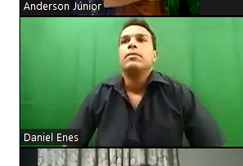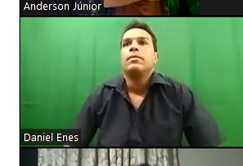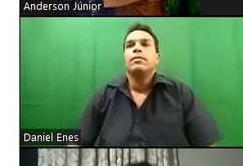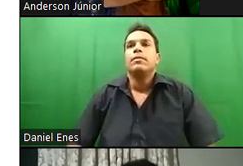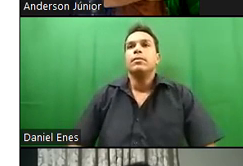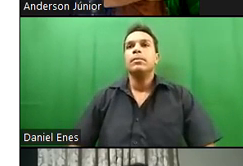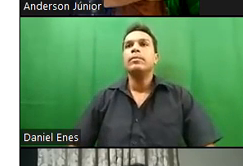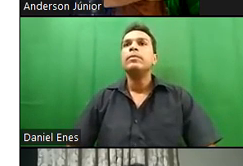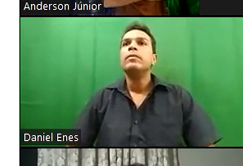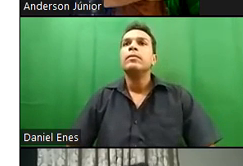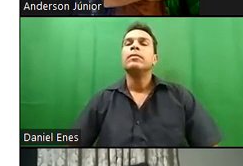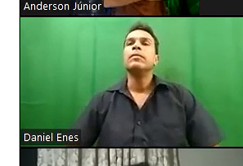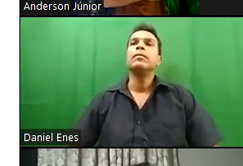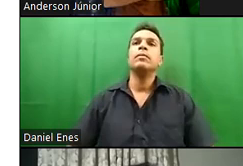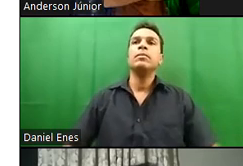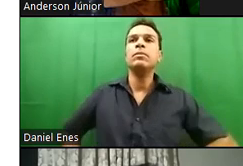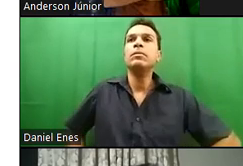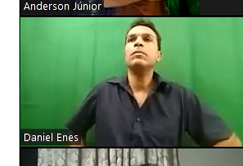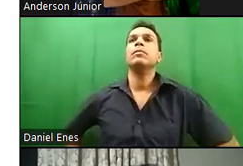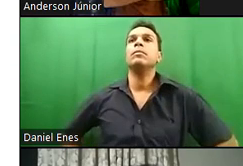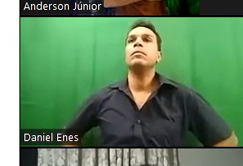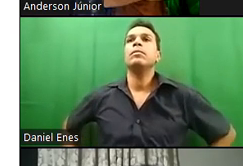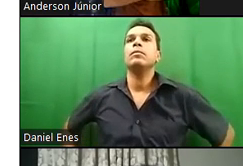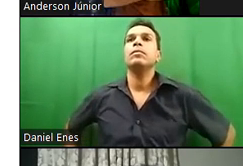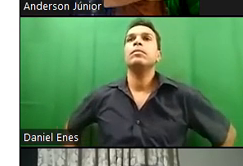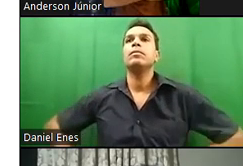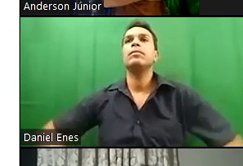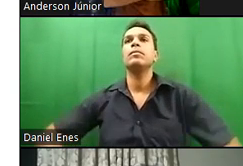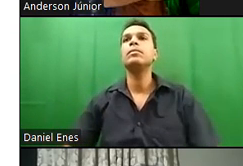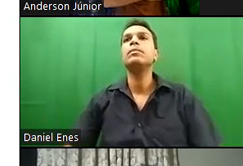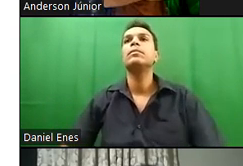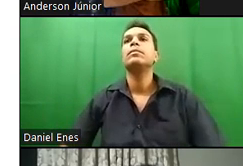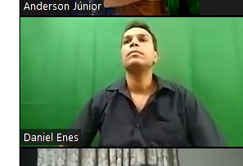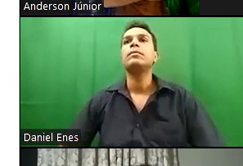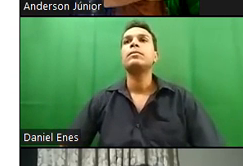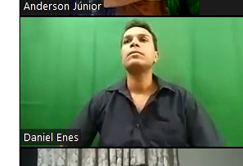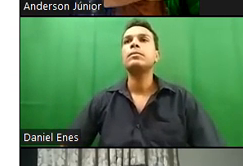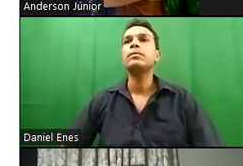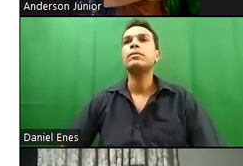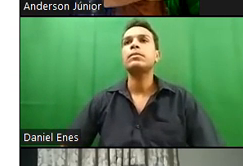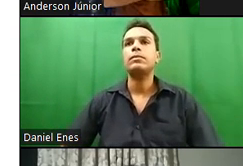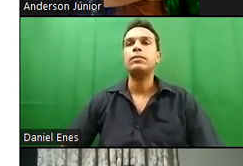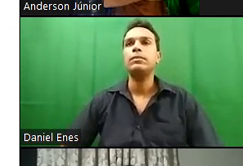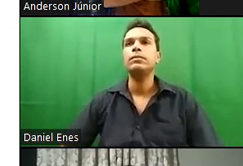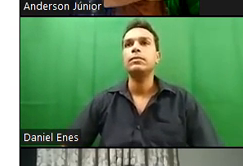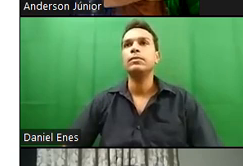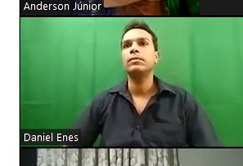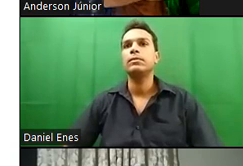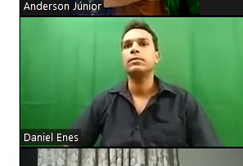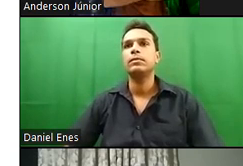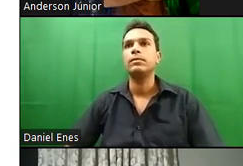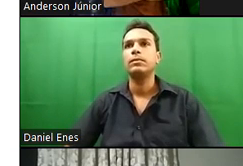esposa é cadeirante e a gente tem um filho de 5 anos chamado Miguel. E, tipo assim, como eu lido com